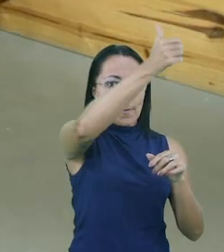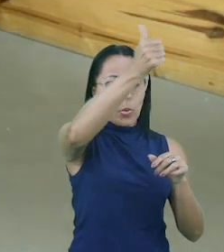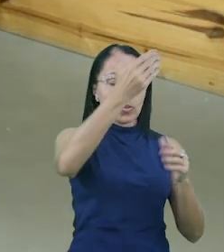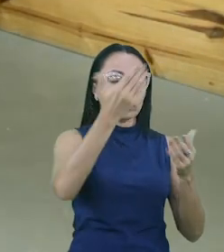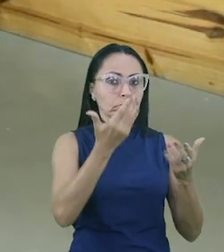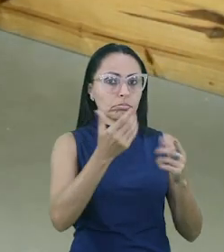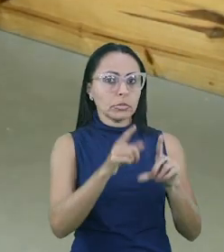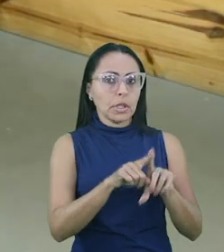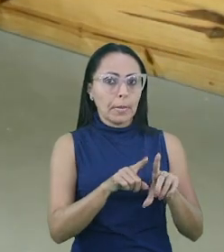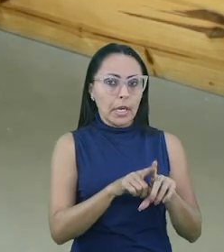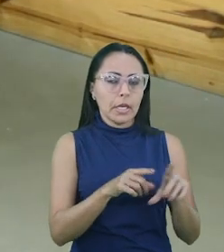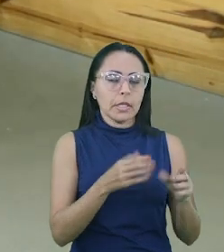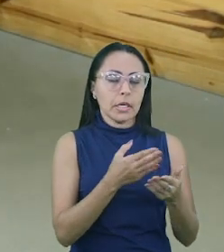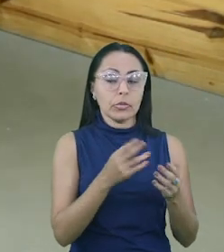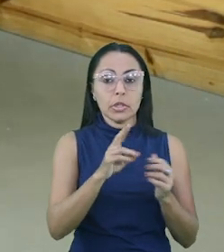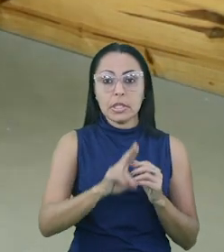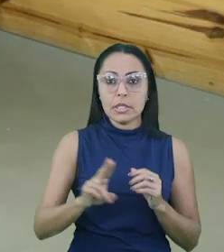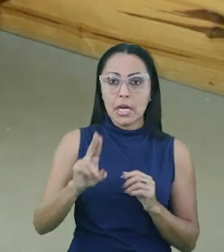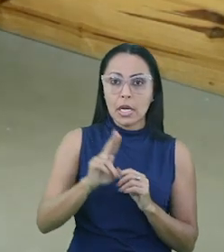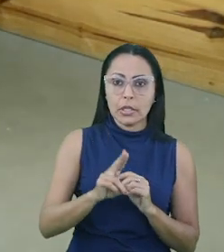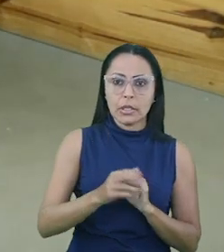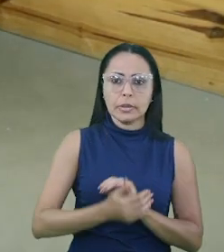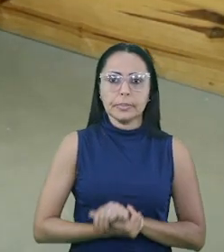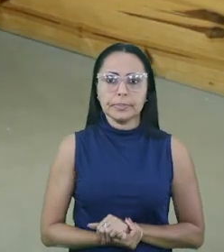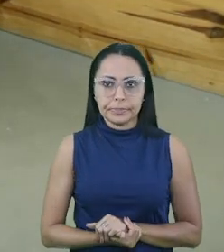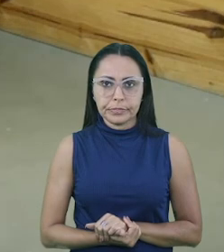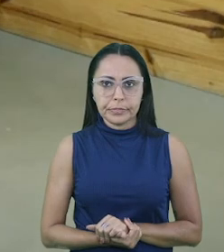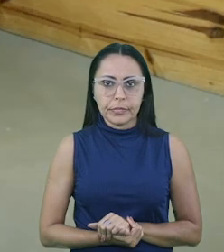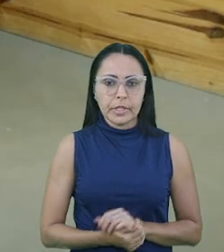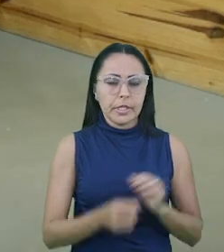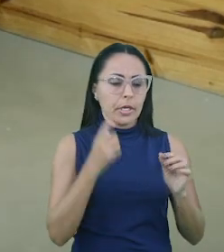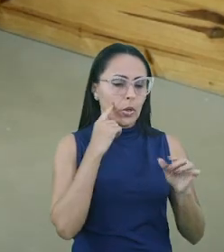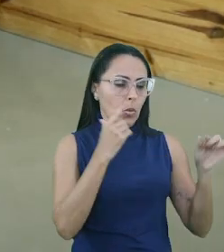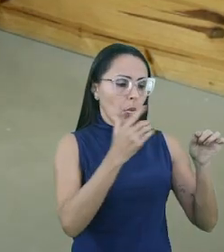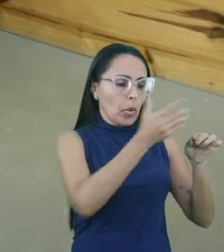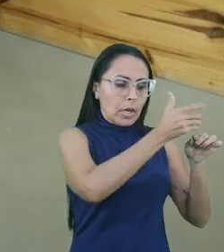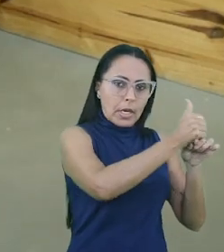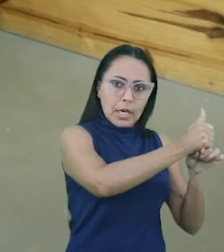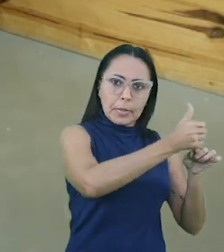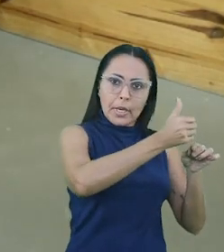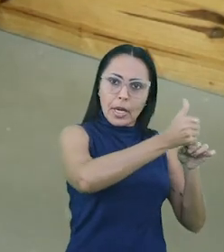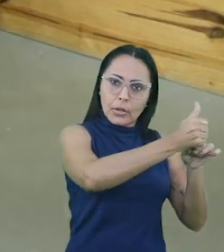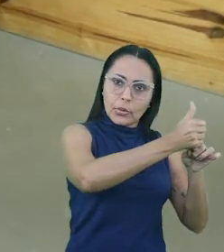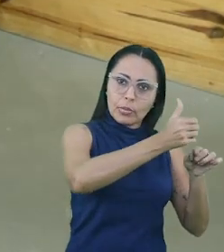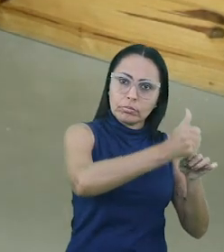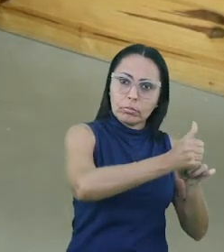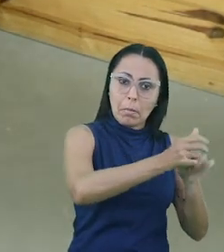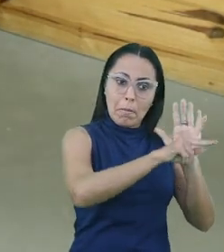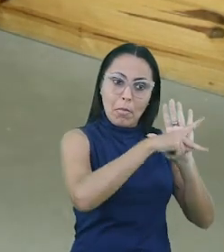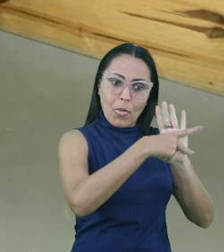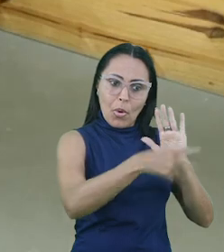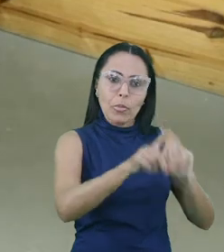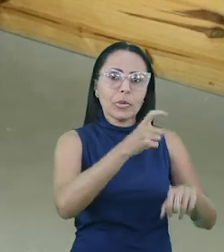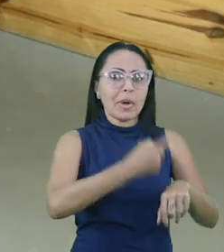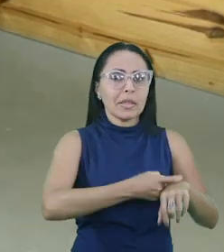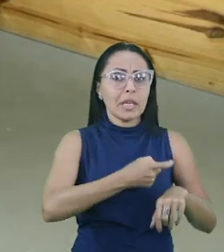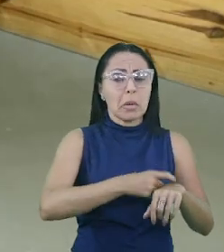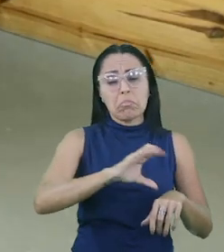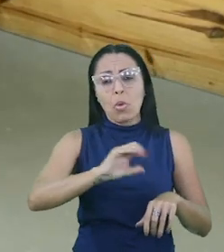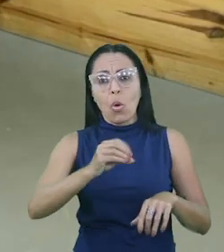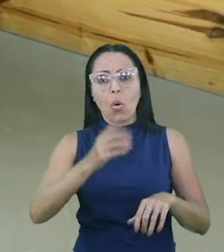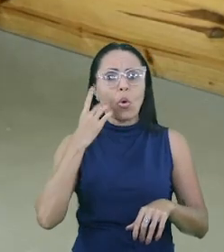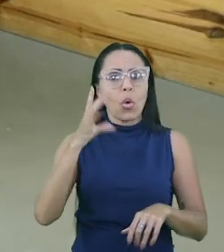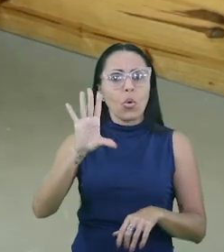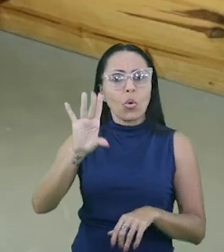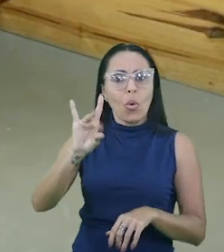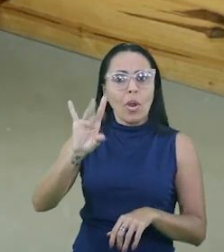que eu utilizo essa ferramenta, que é um grampeador apropriado para madeira, né? Como com algumas colas. Existem vários tipos de cola,